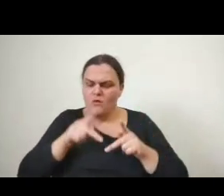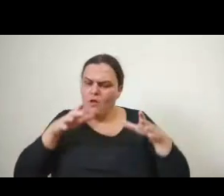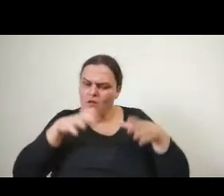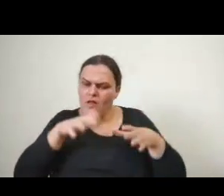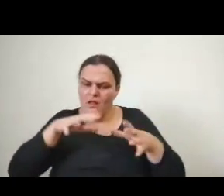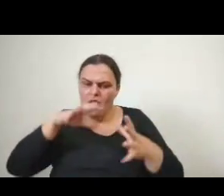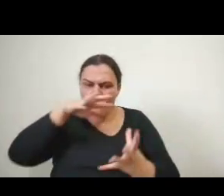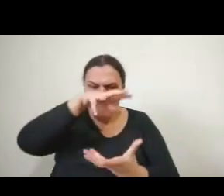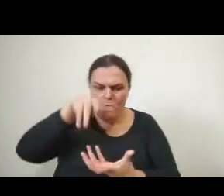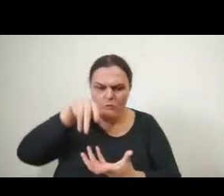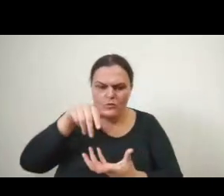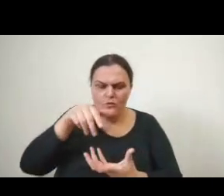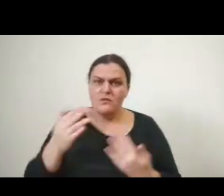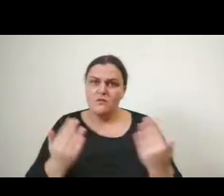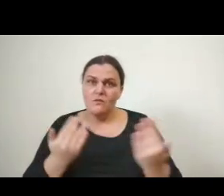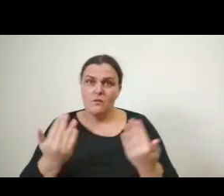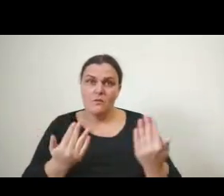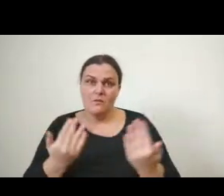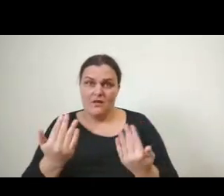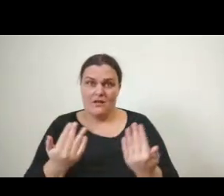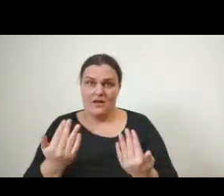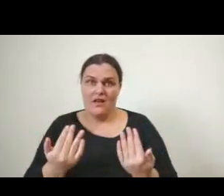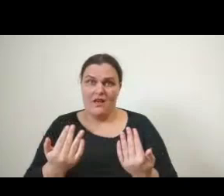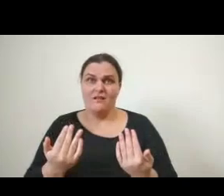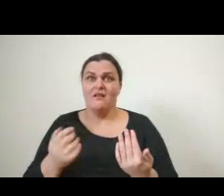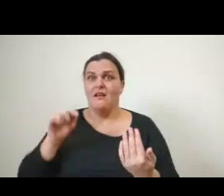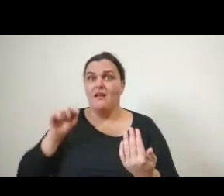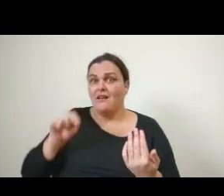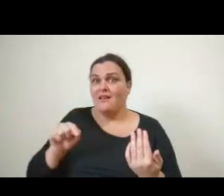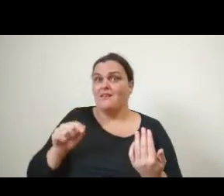que os 50% mais pobres.